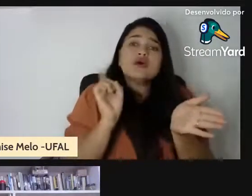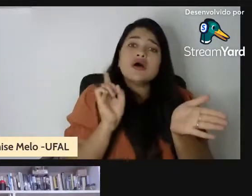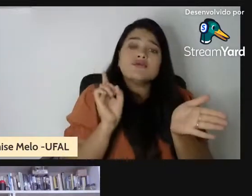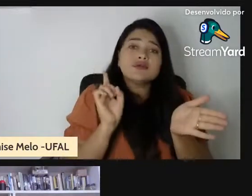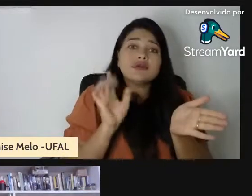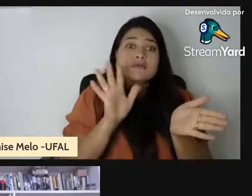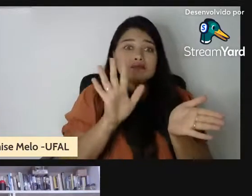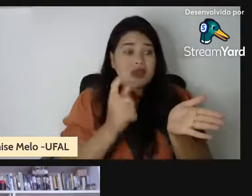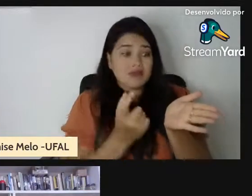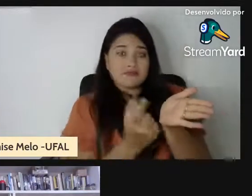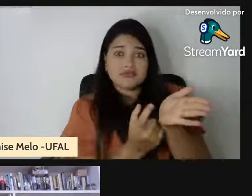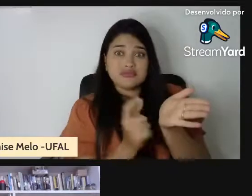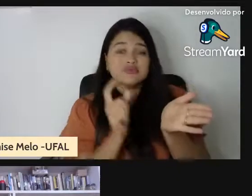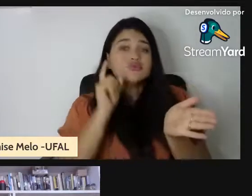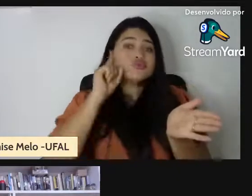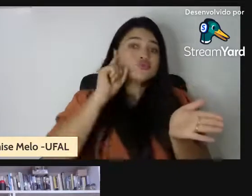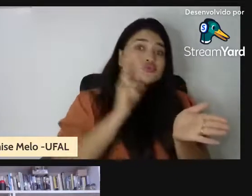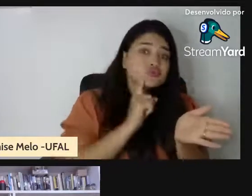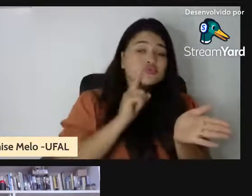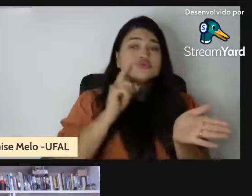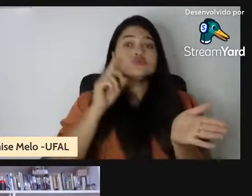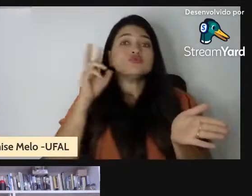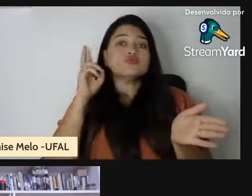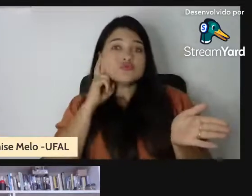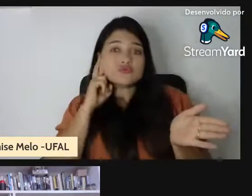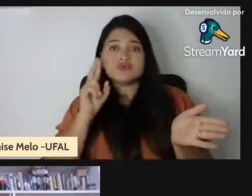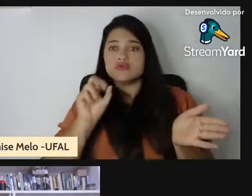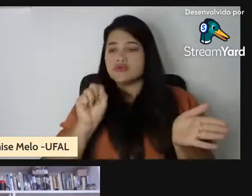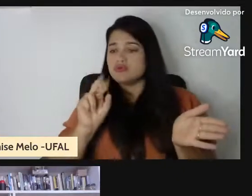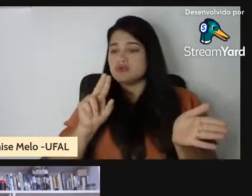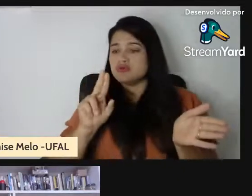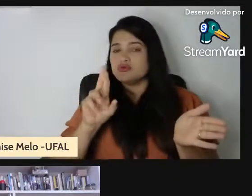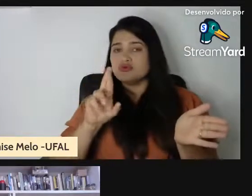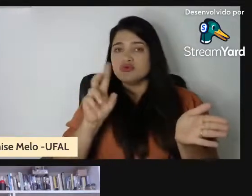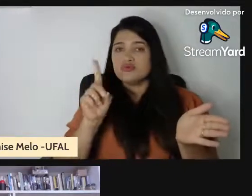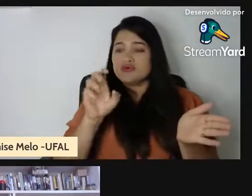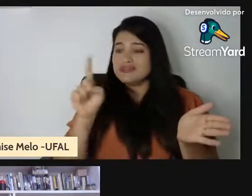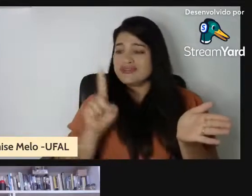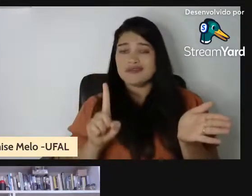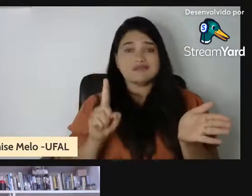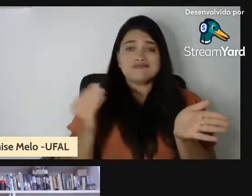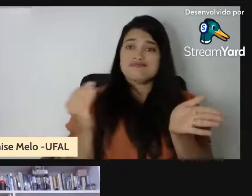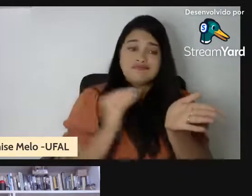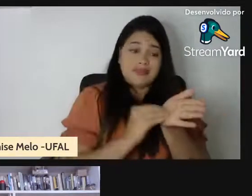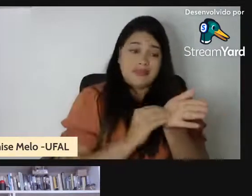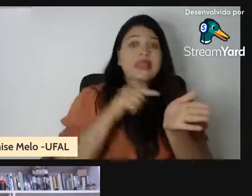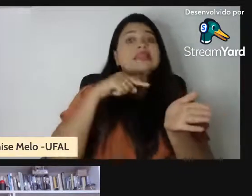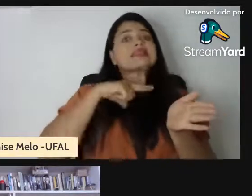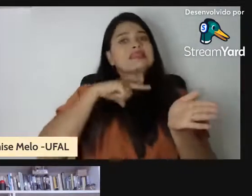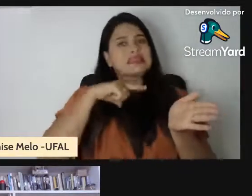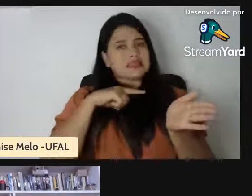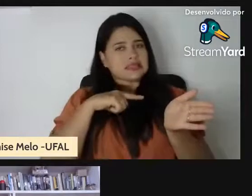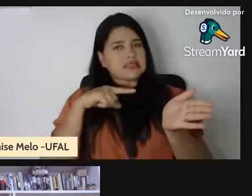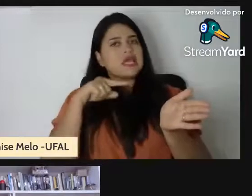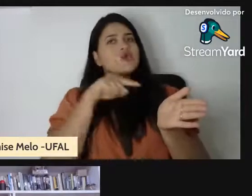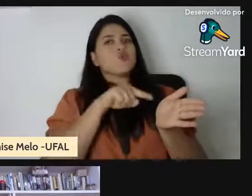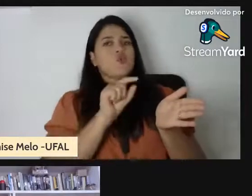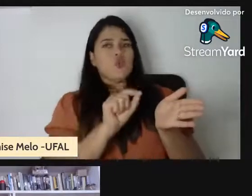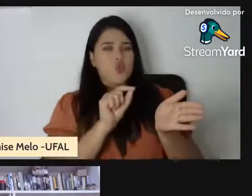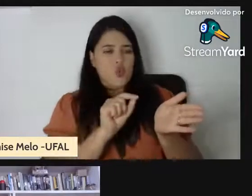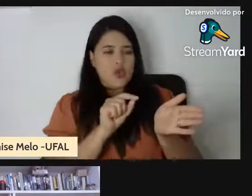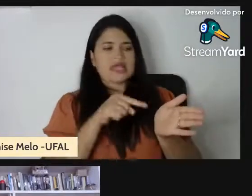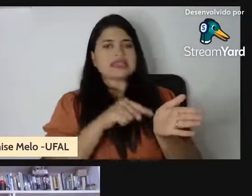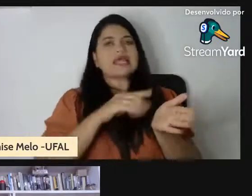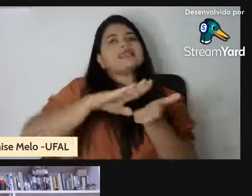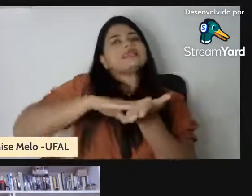palavra surdo-surdez no texto. Então, existe referência à língua de sinais, é o tradutor-intérprete de língua